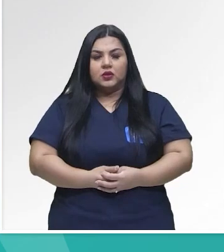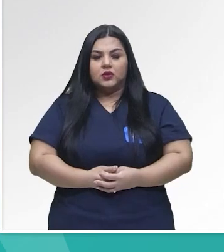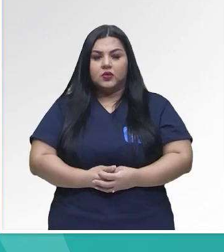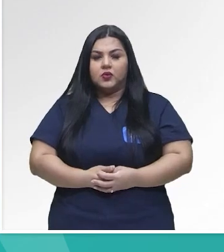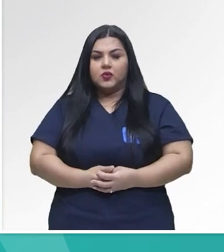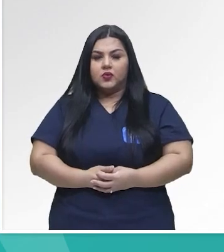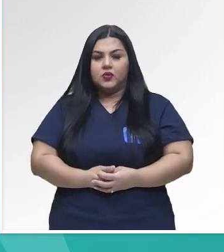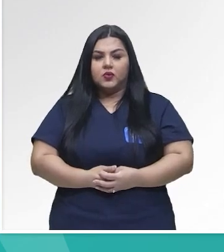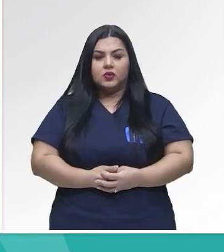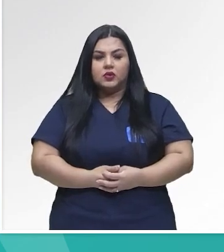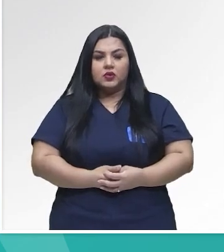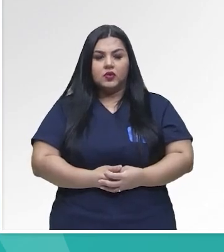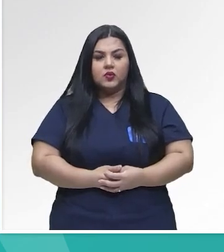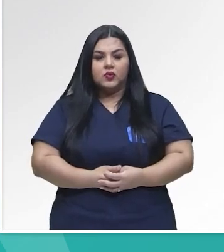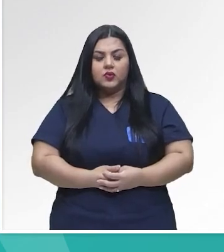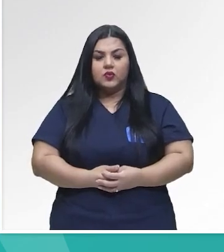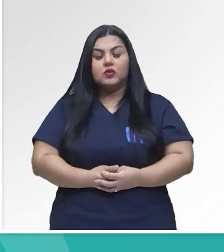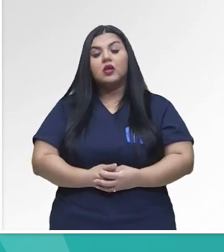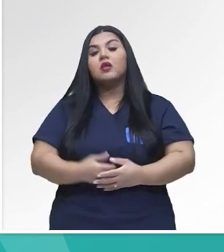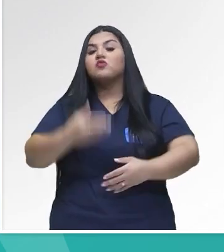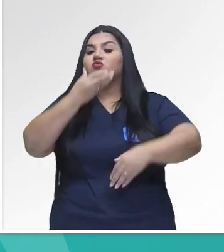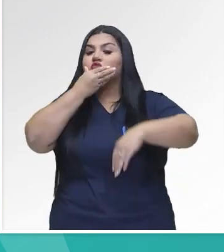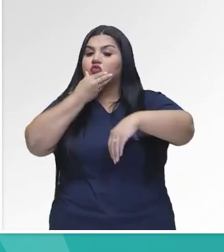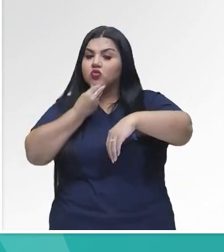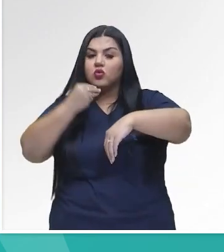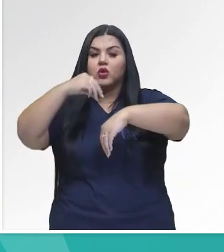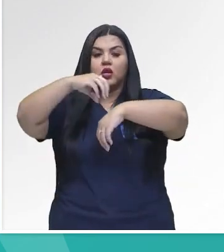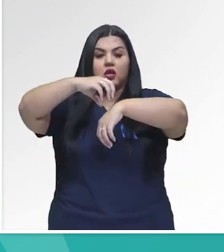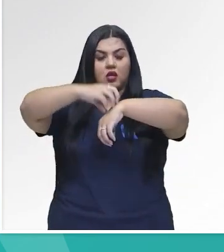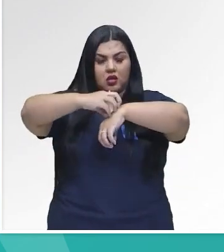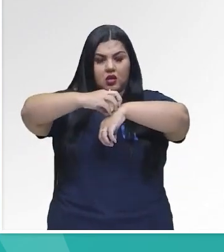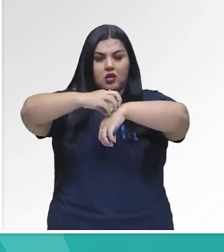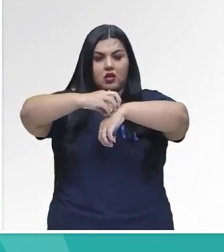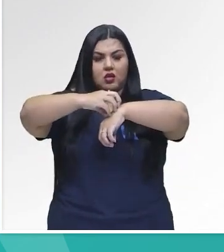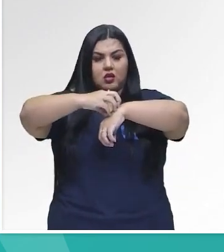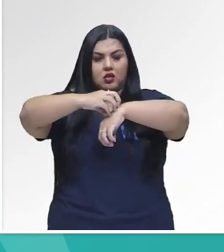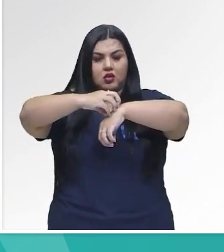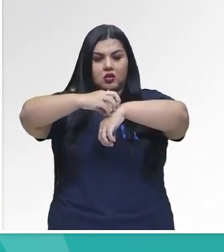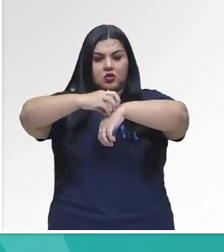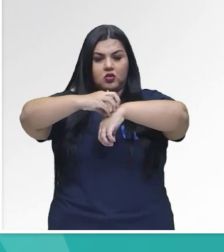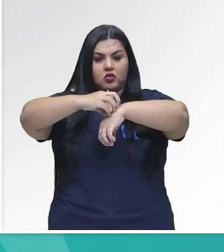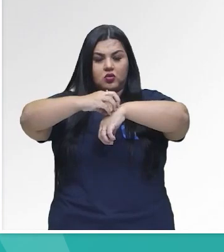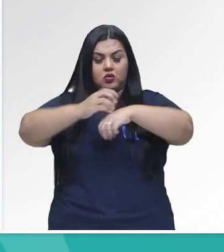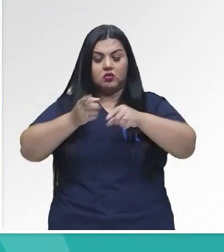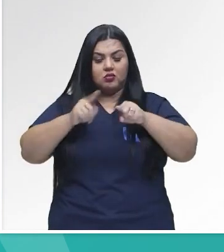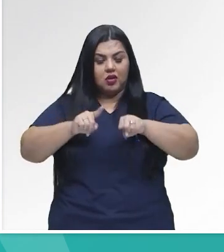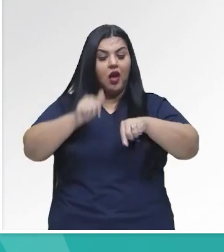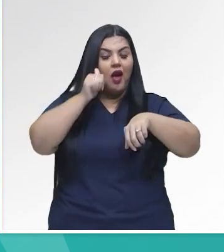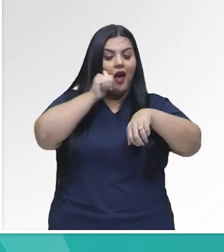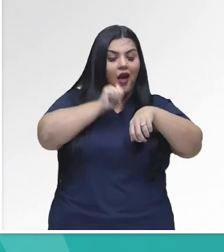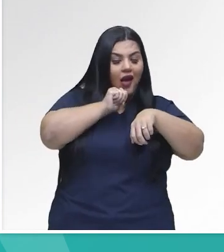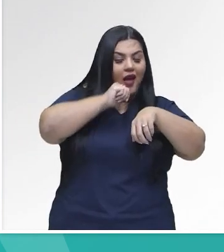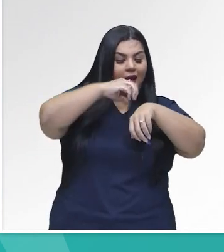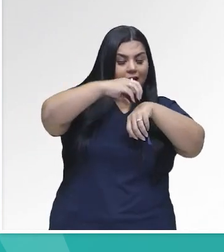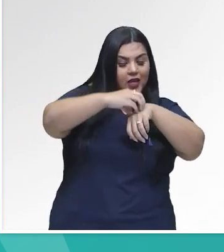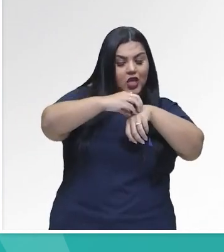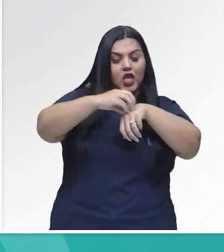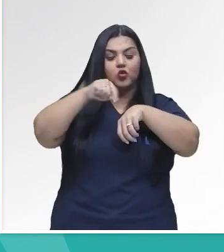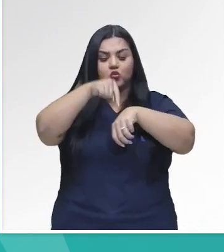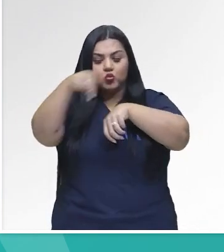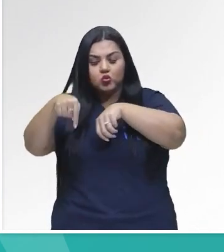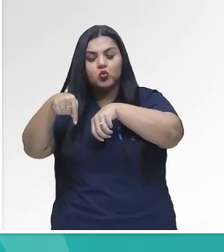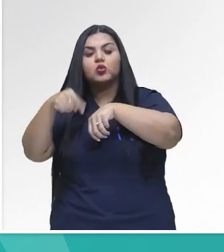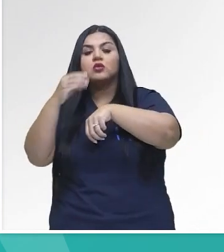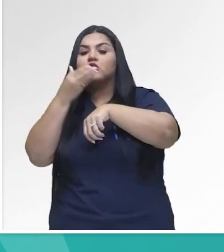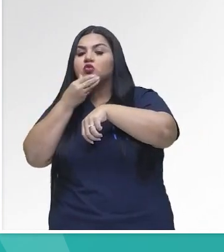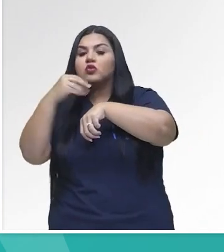roque. E o rei sempre fica ao lado da rainha. Muito bem. E